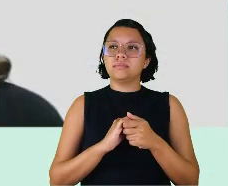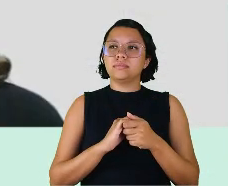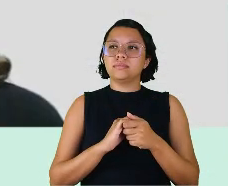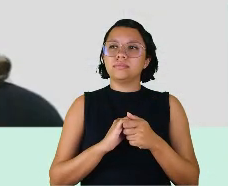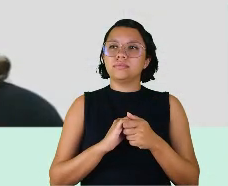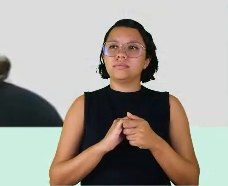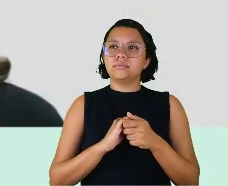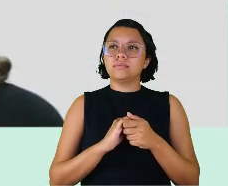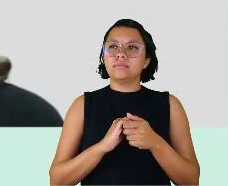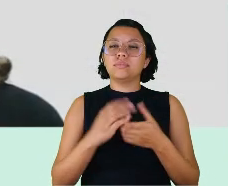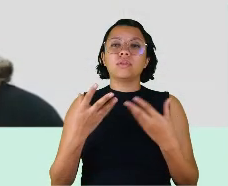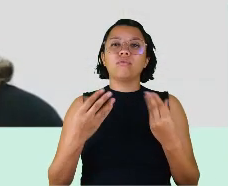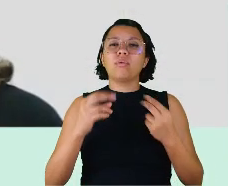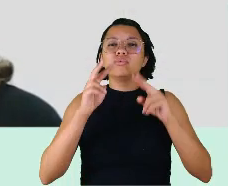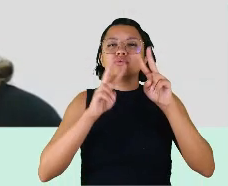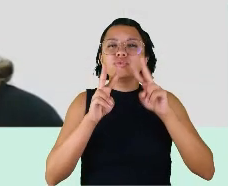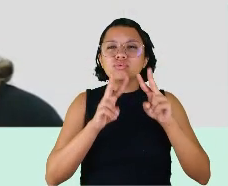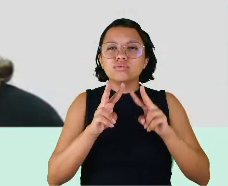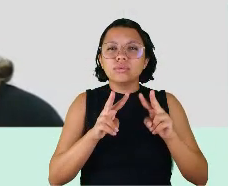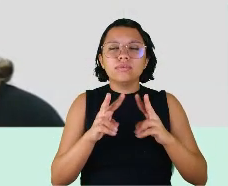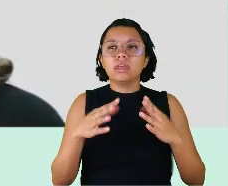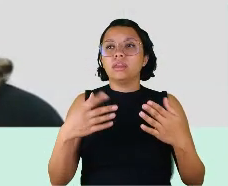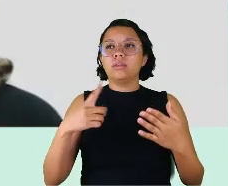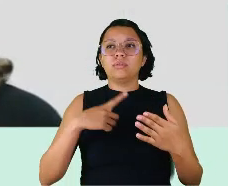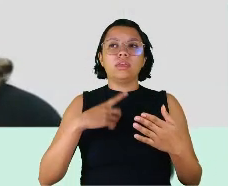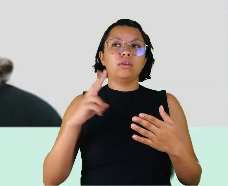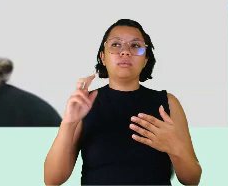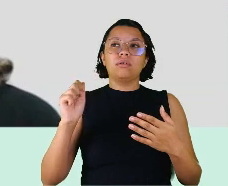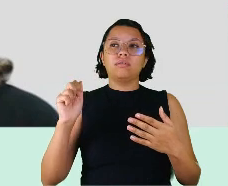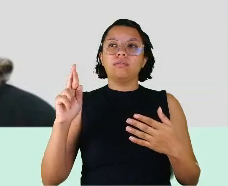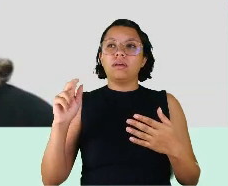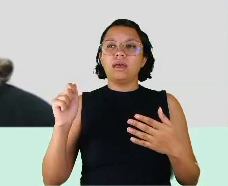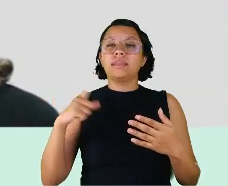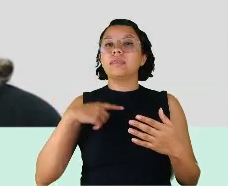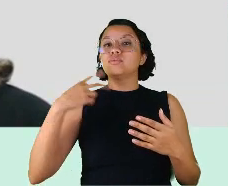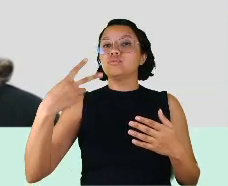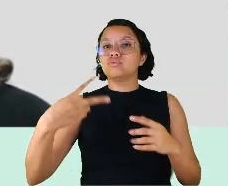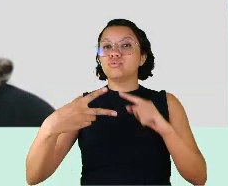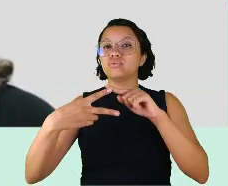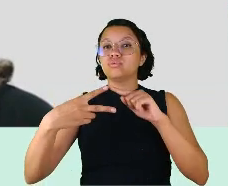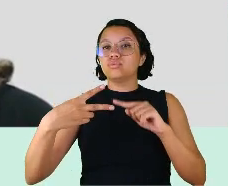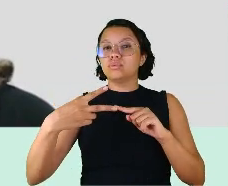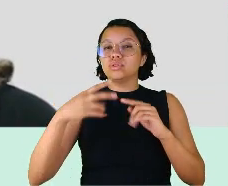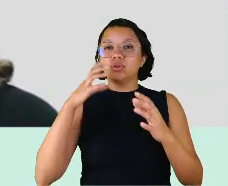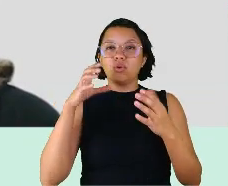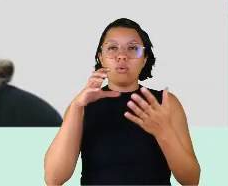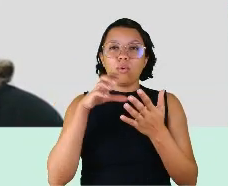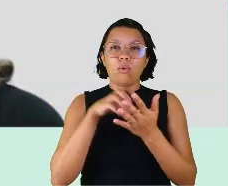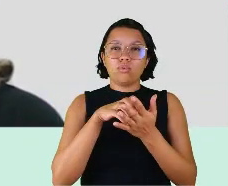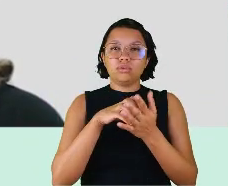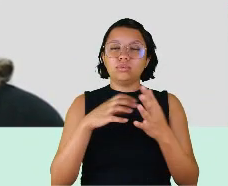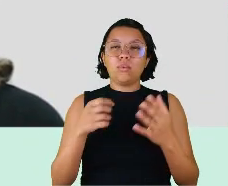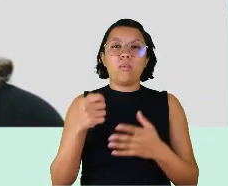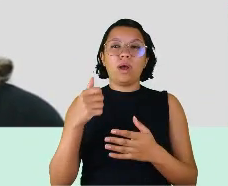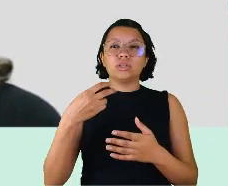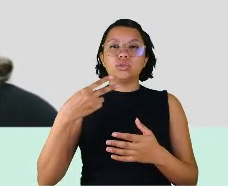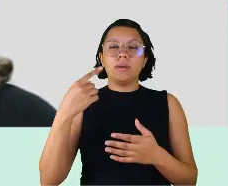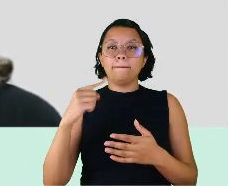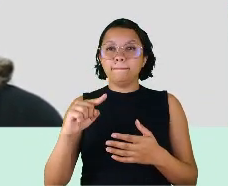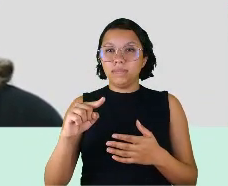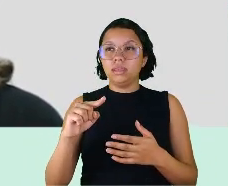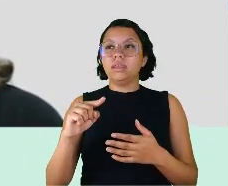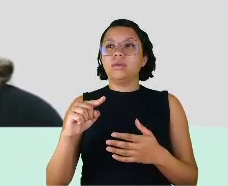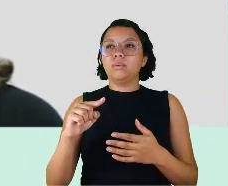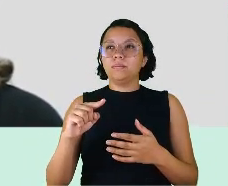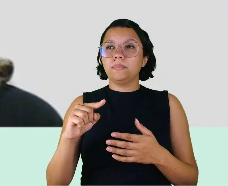Aí vamos verificar. Então, tem uma vara que nós temos 2 varas que concentram quase 2.000 processos